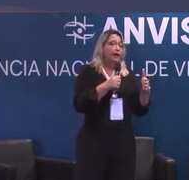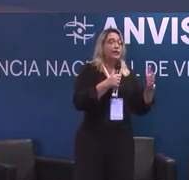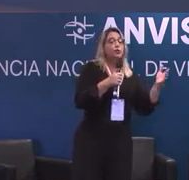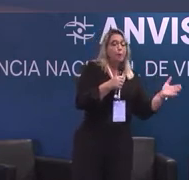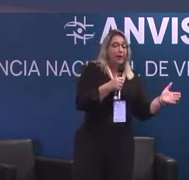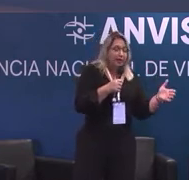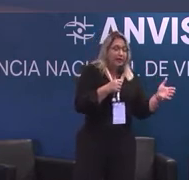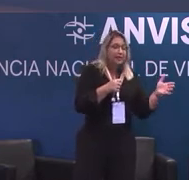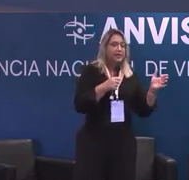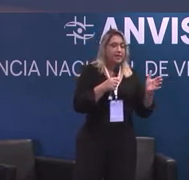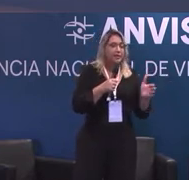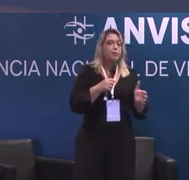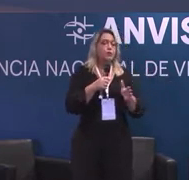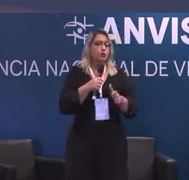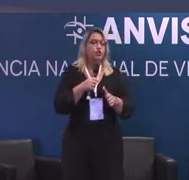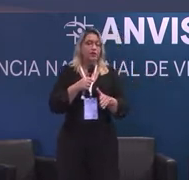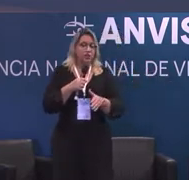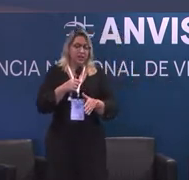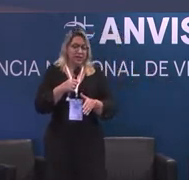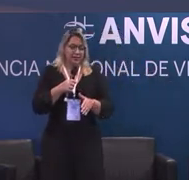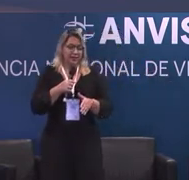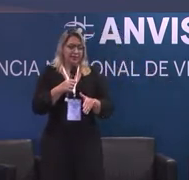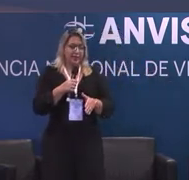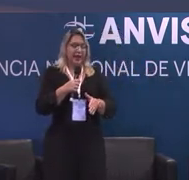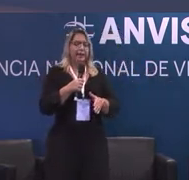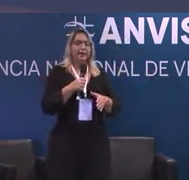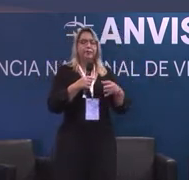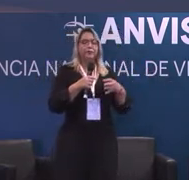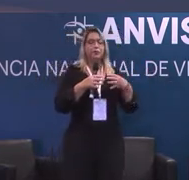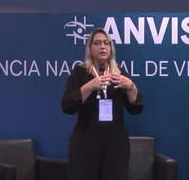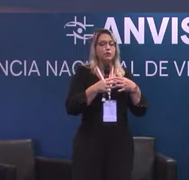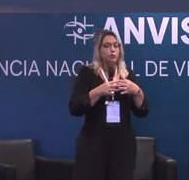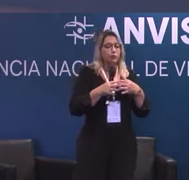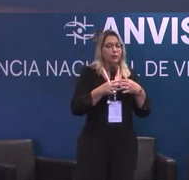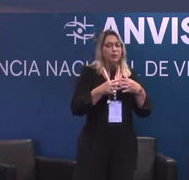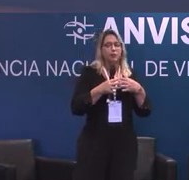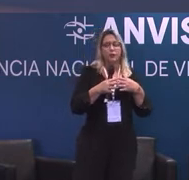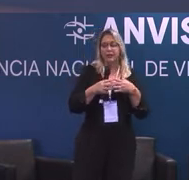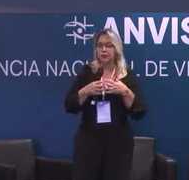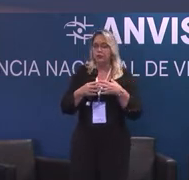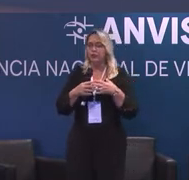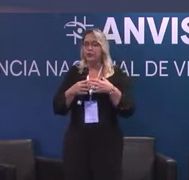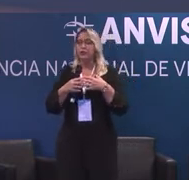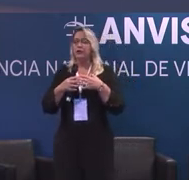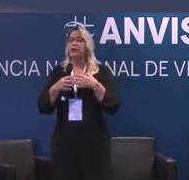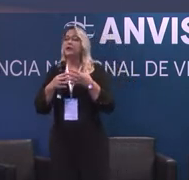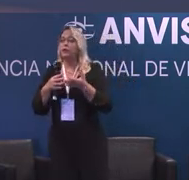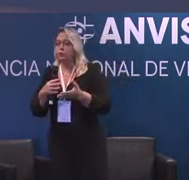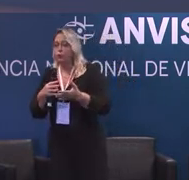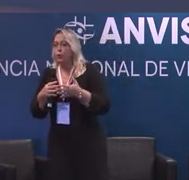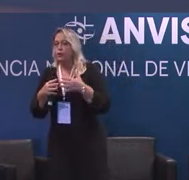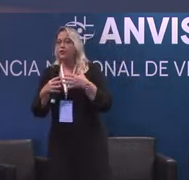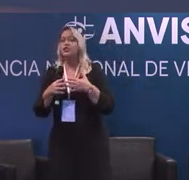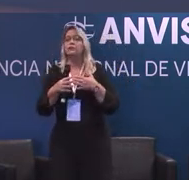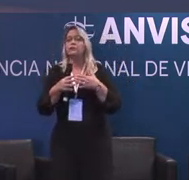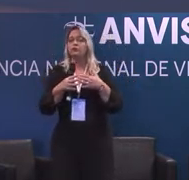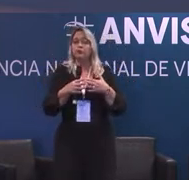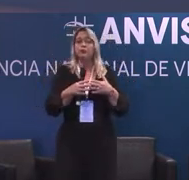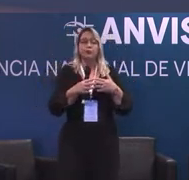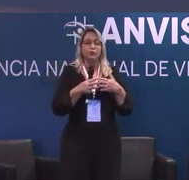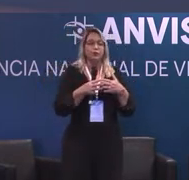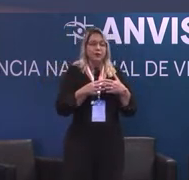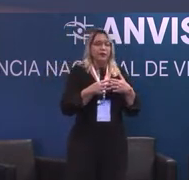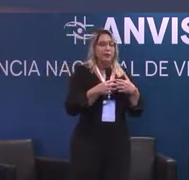às competências e atribuições da vigilância, né? Então, são dois assuntos que, não à toa, estão